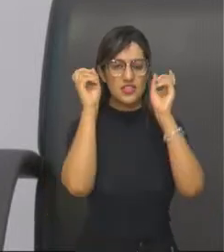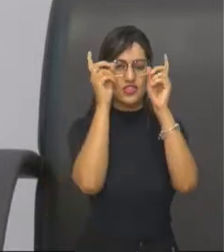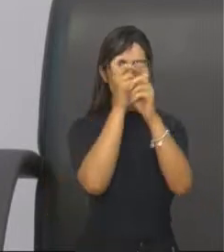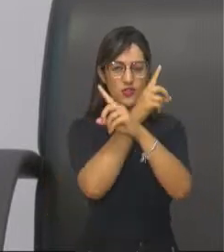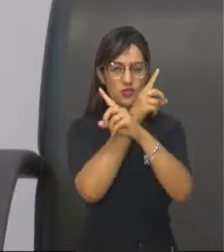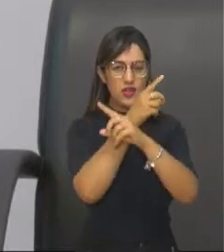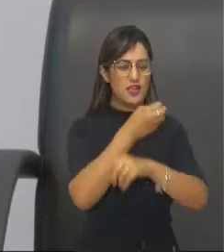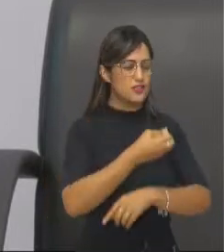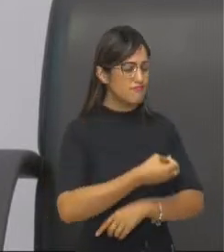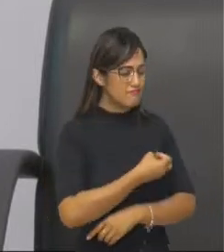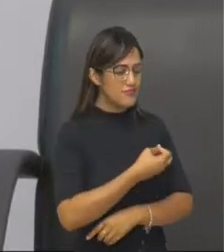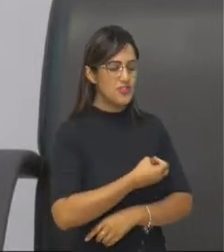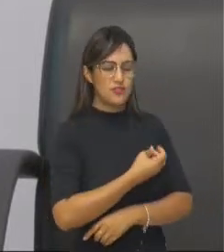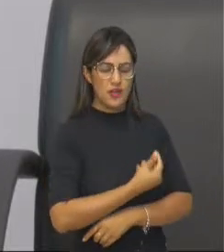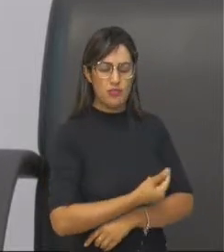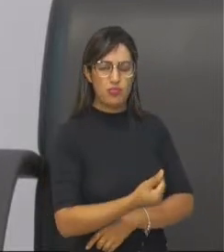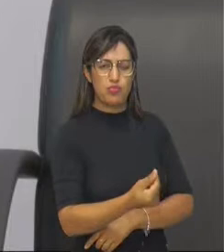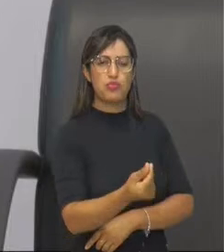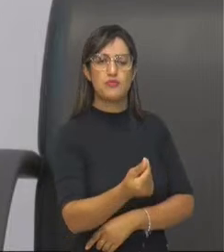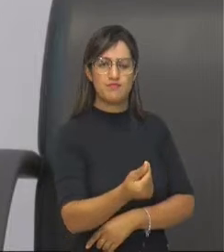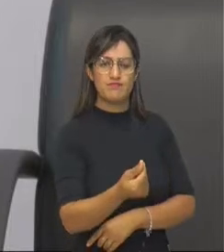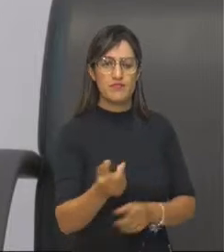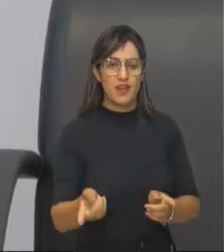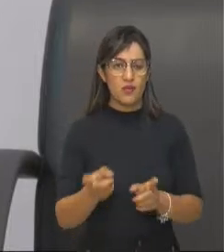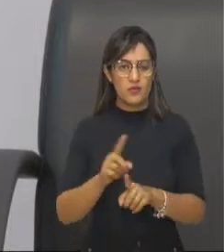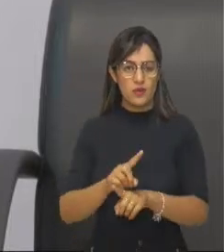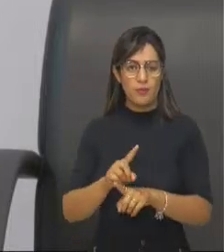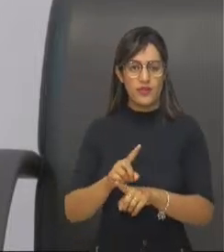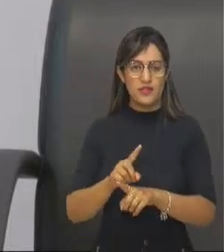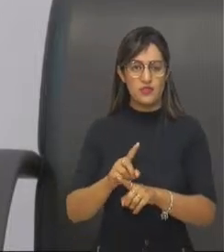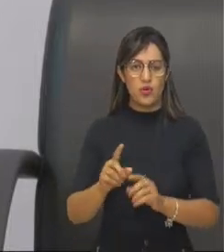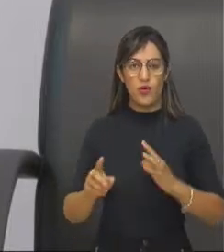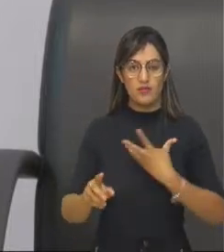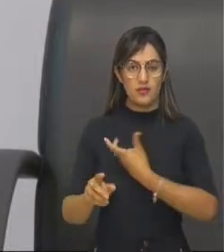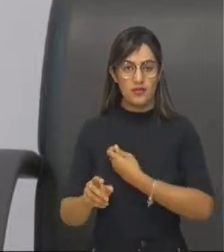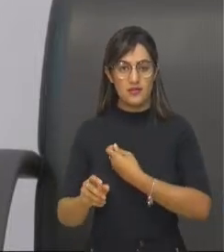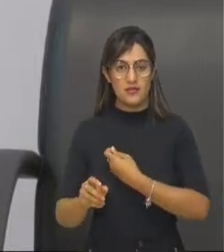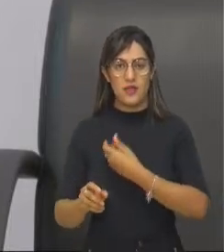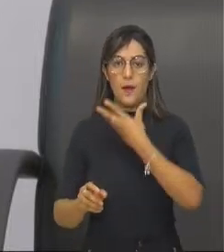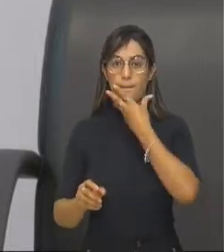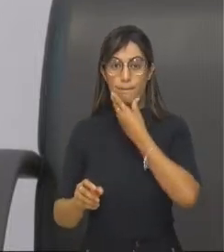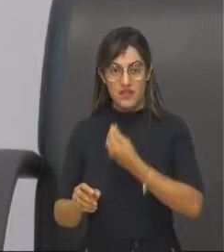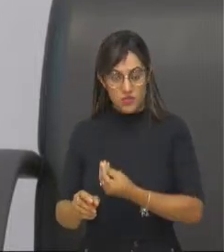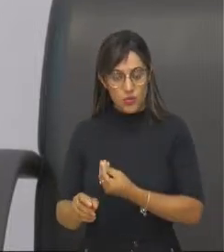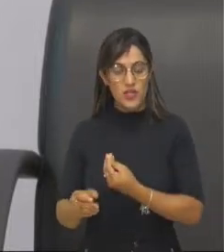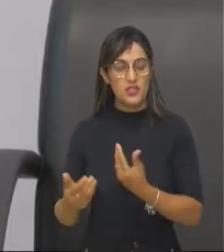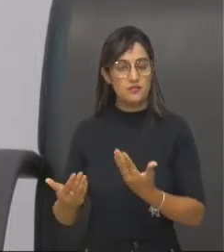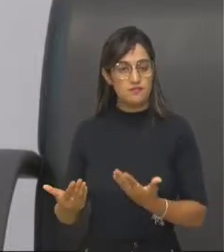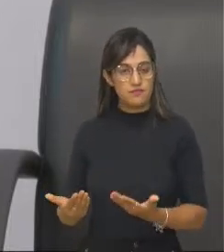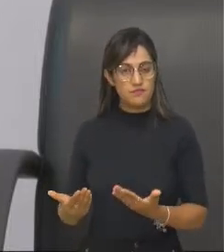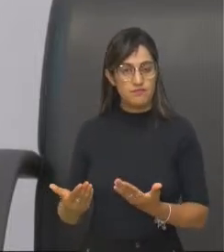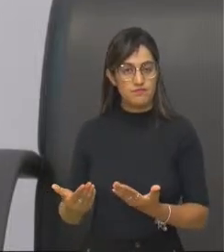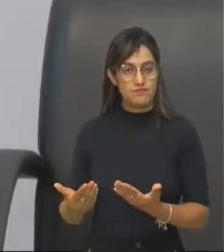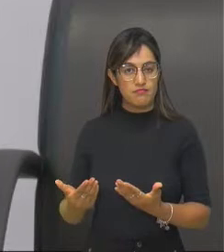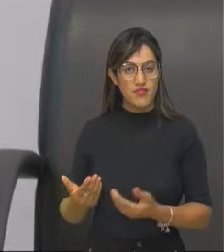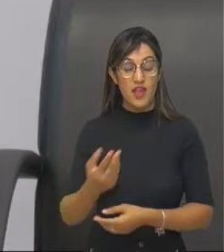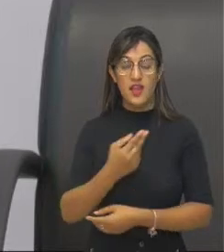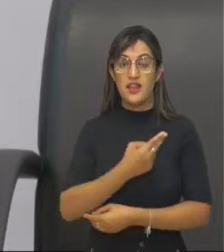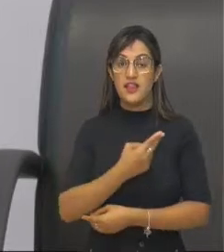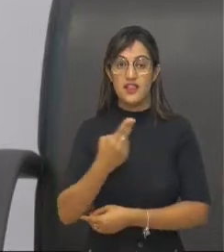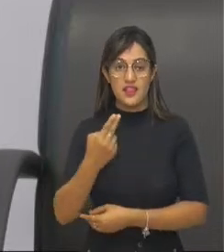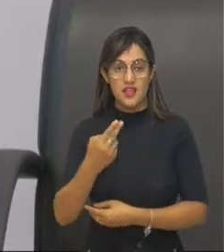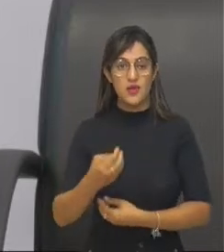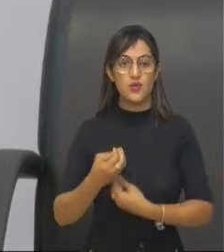uma pessoa transmasculina. E como essa pessoa transmasculina nomeou